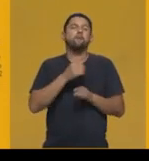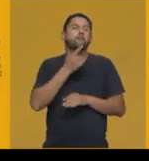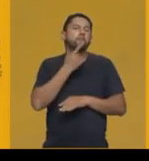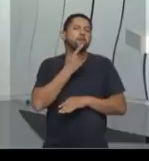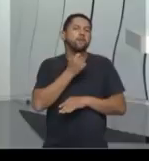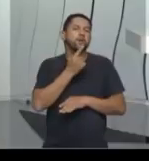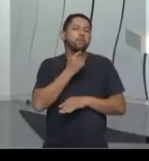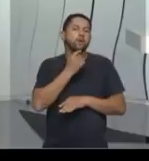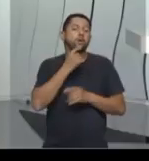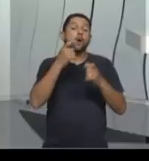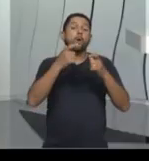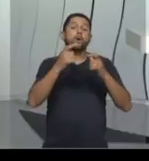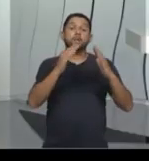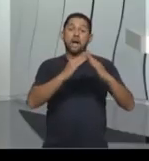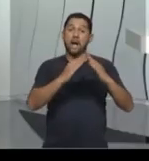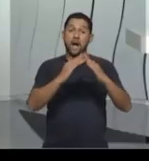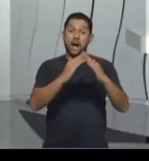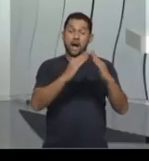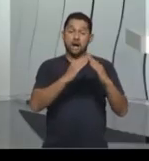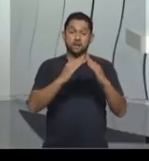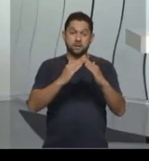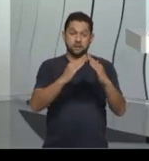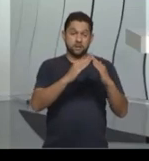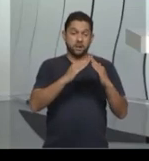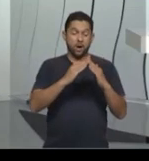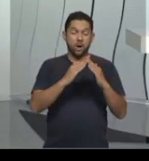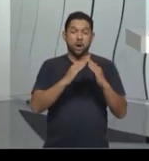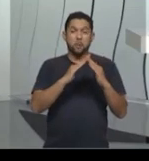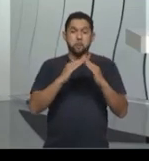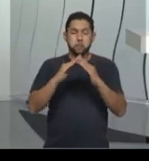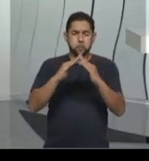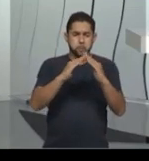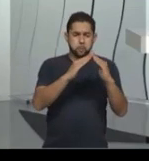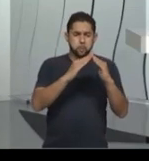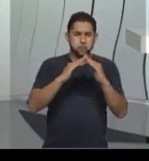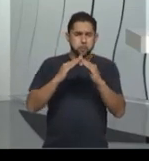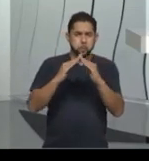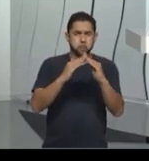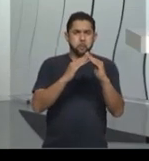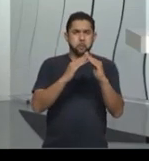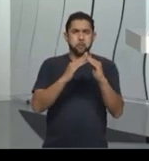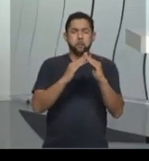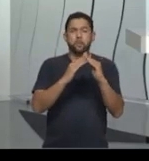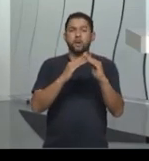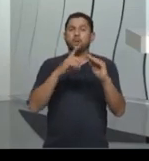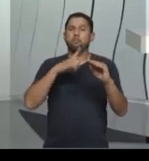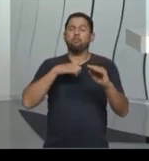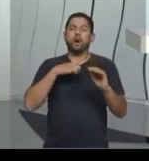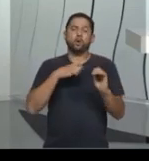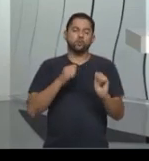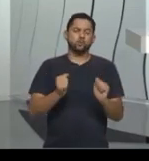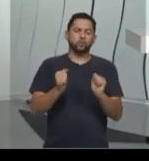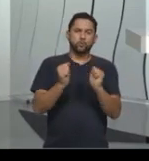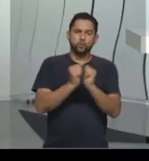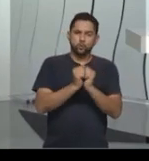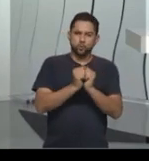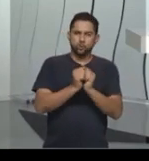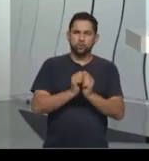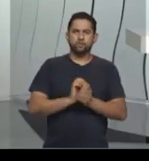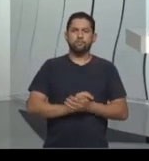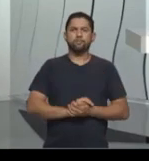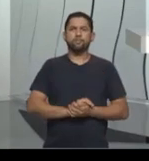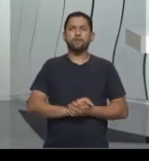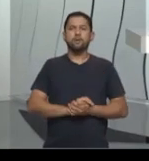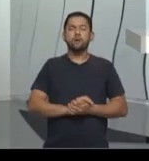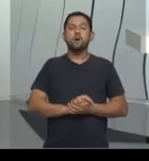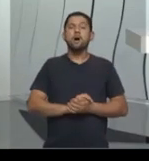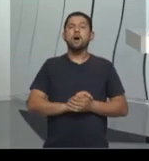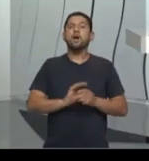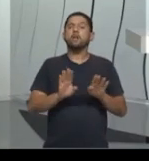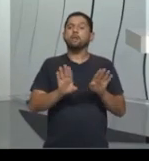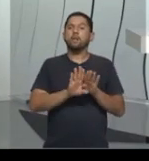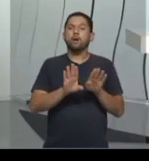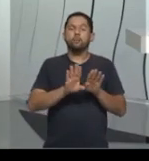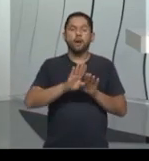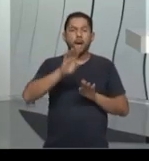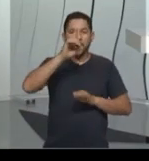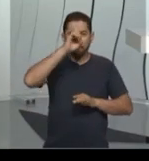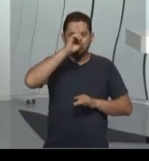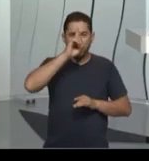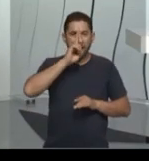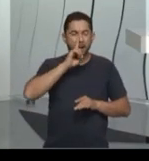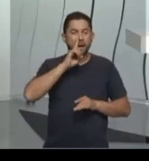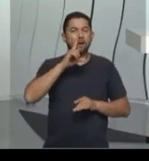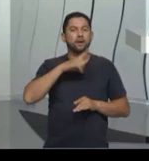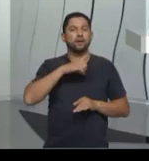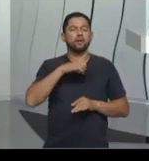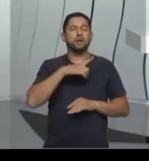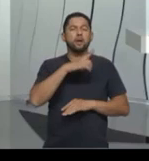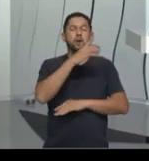do solo, onde a maior parte da população está vivendo mais concentrada. Ou pode ser nessas áreas mais amareladas, onde você tem